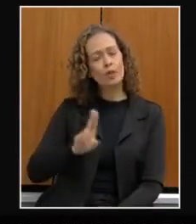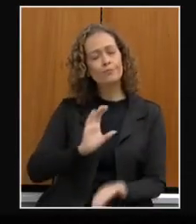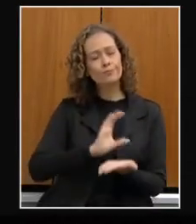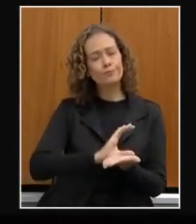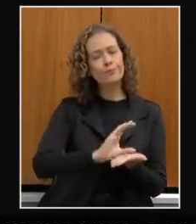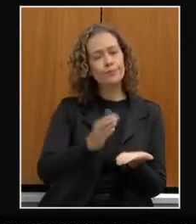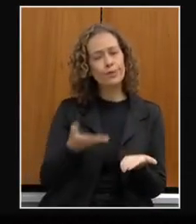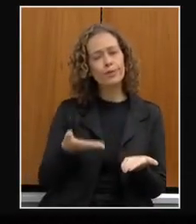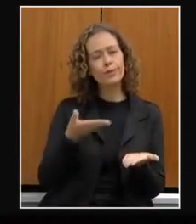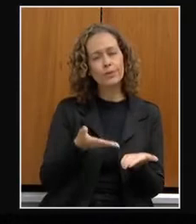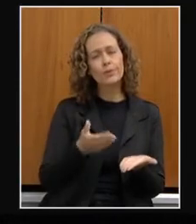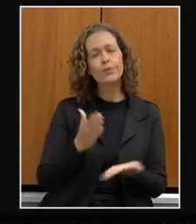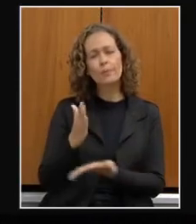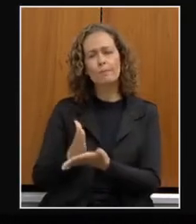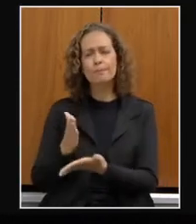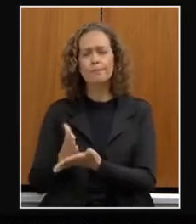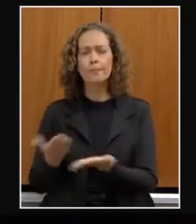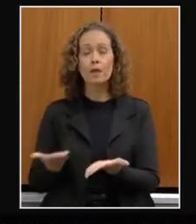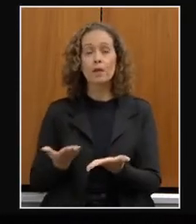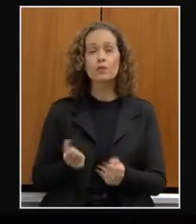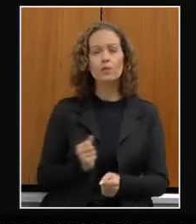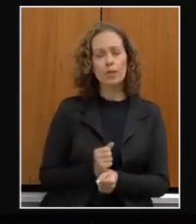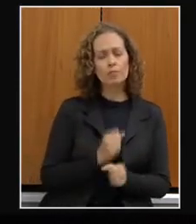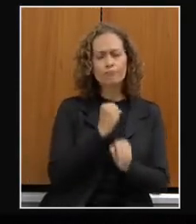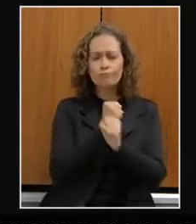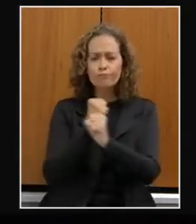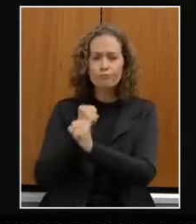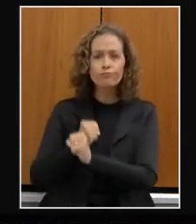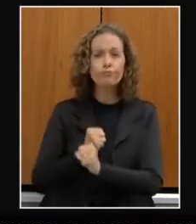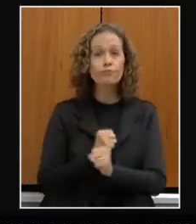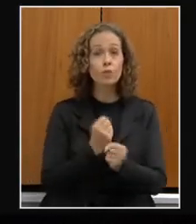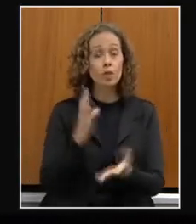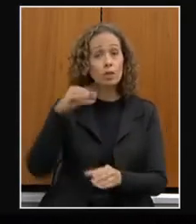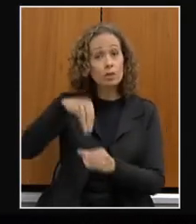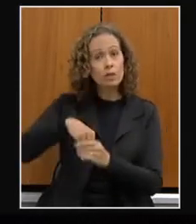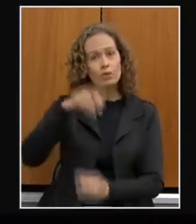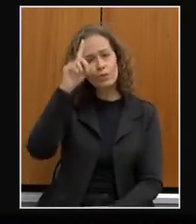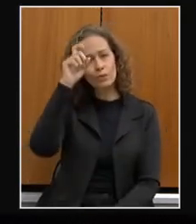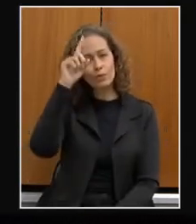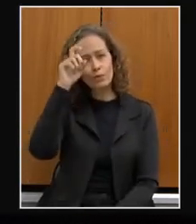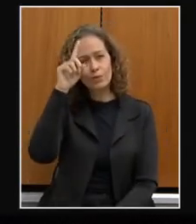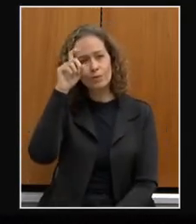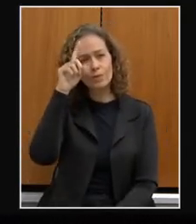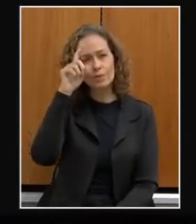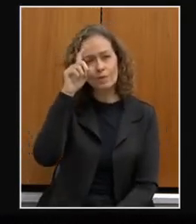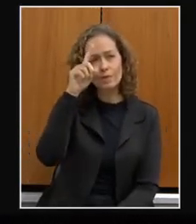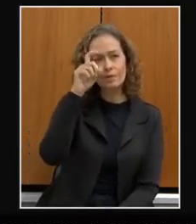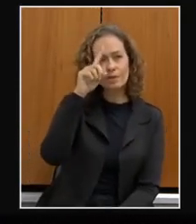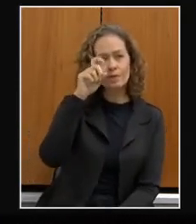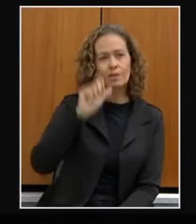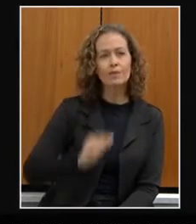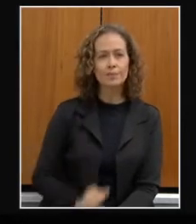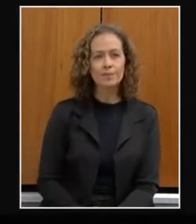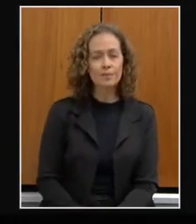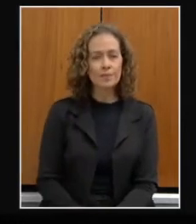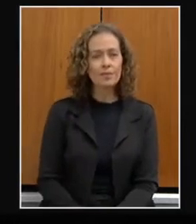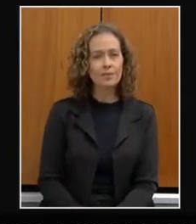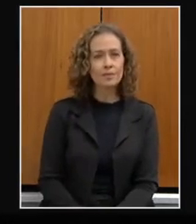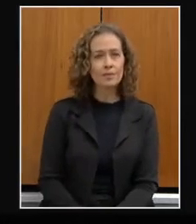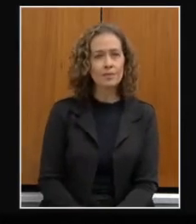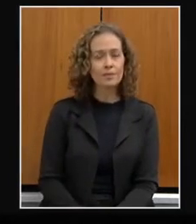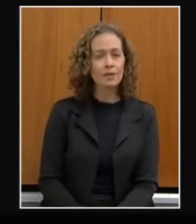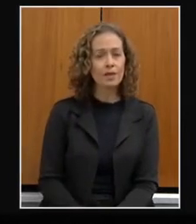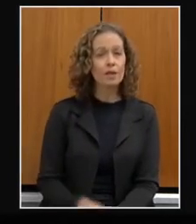ser construída usinas de oxigênio principalmente nos pequenos hospitais fica aí a sugestão na